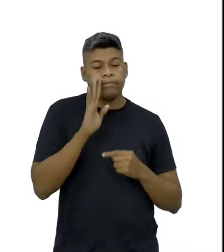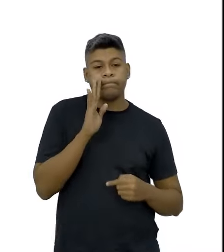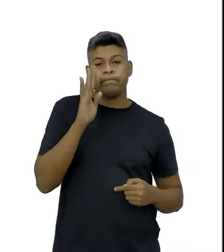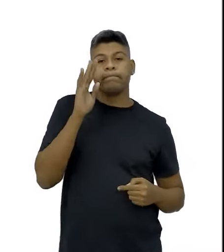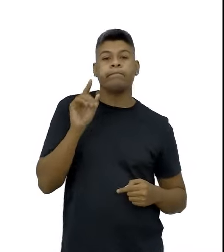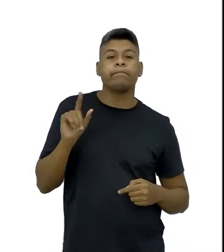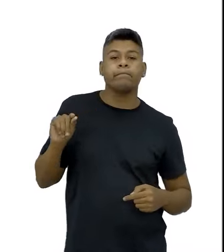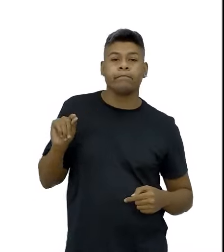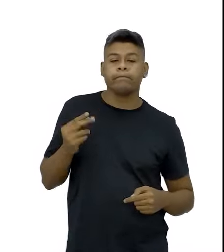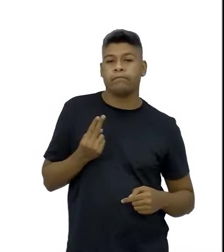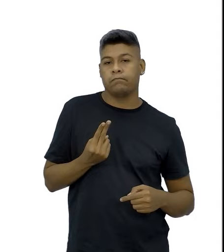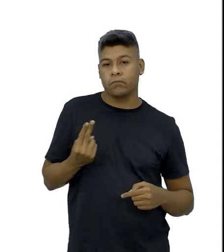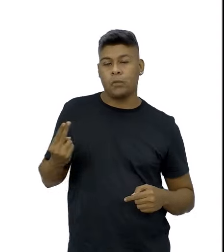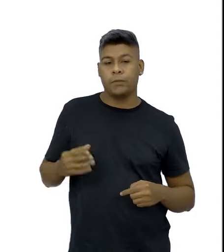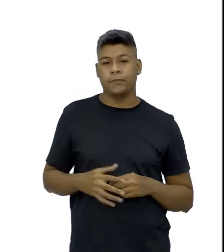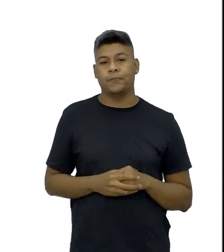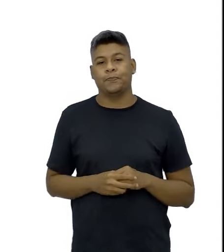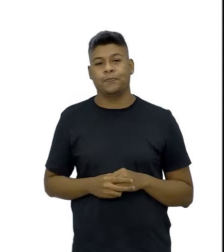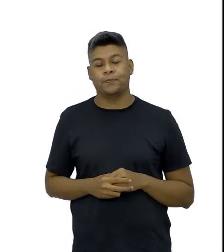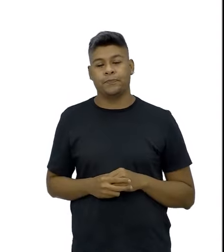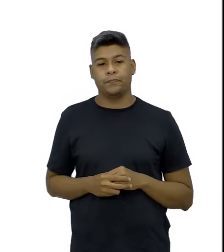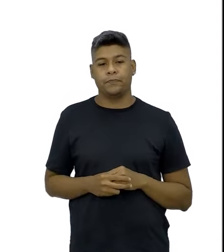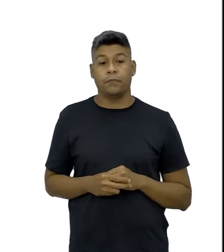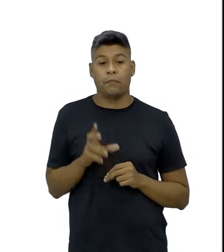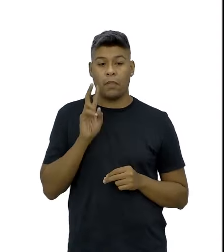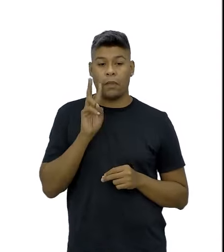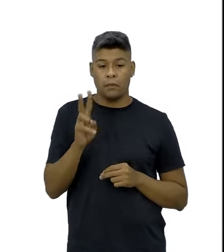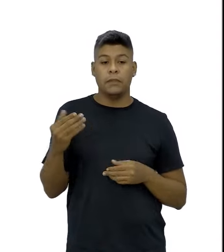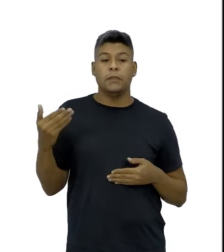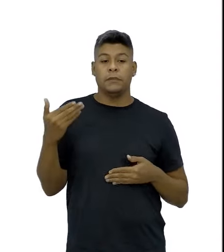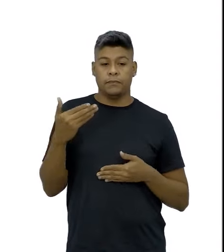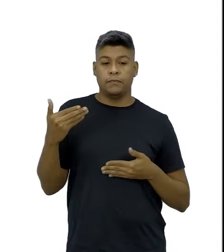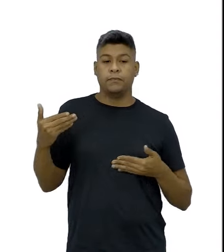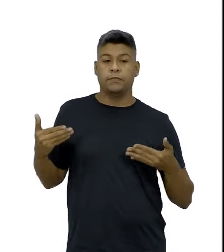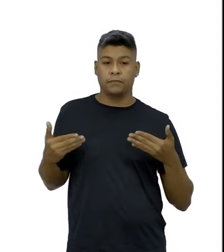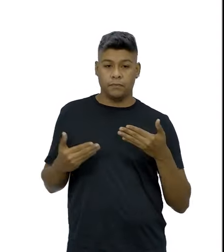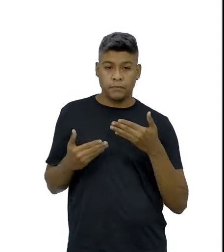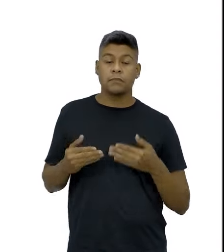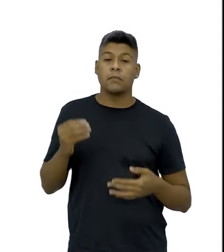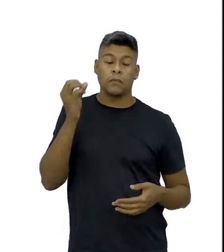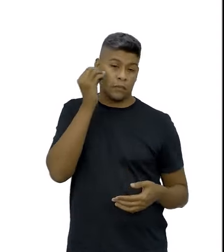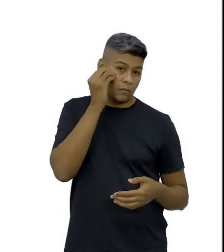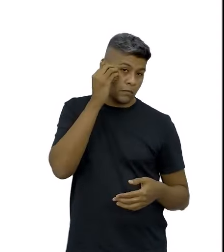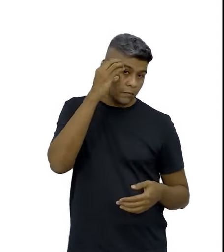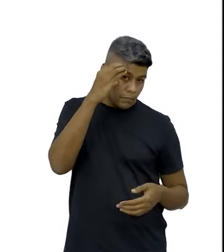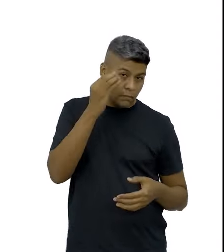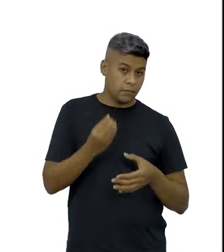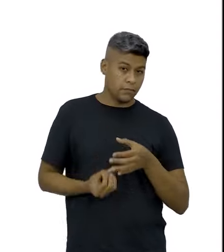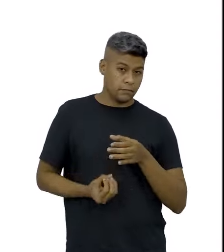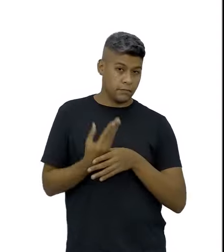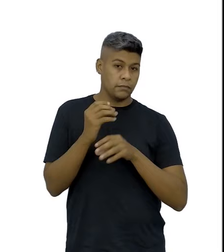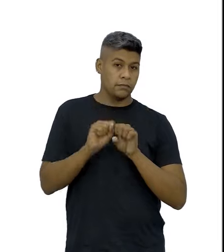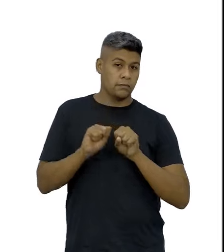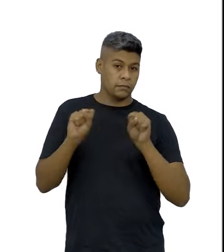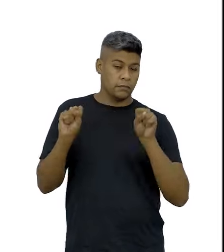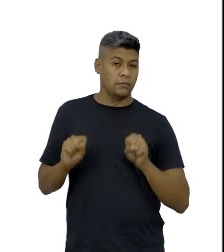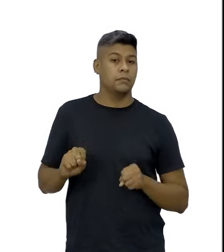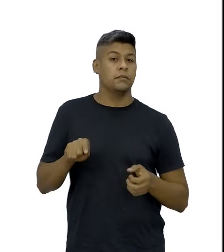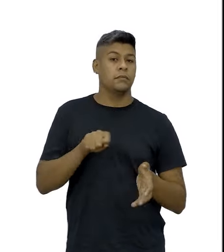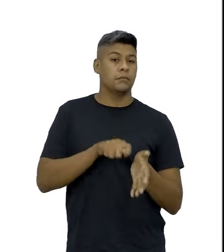nome. Como veremos nos próximos slides, este objeto de conhecimento, construção do sistema de